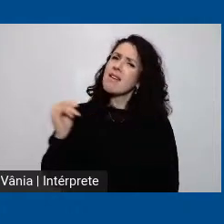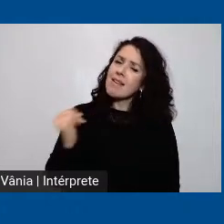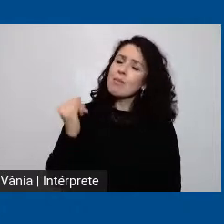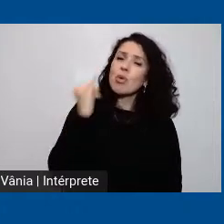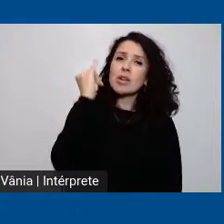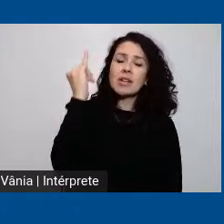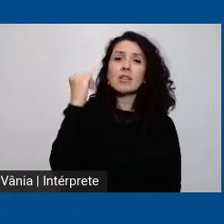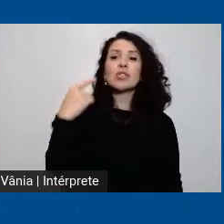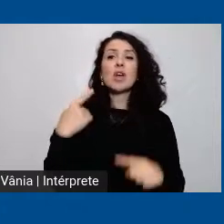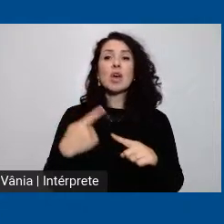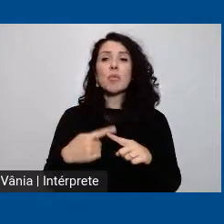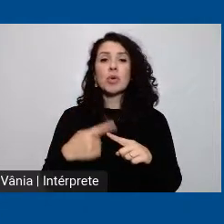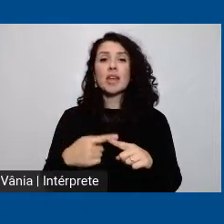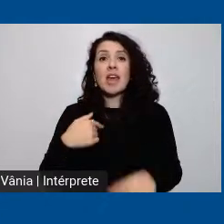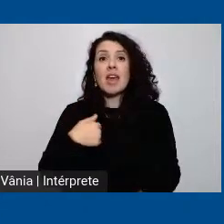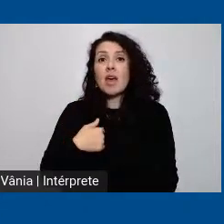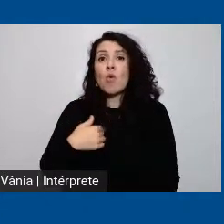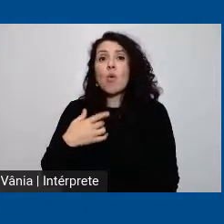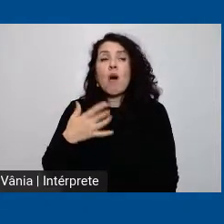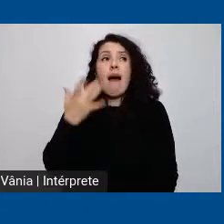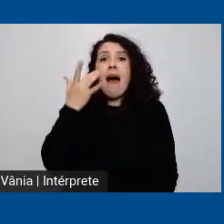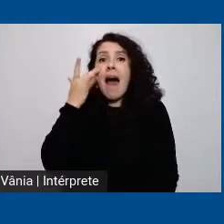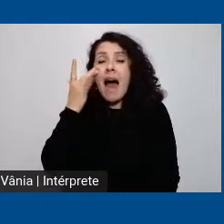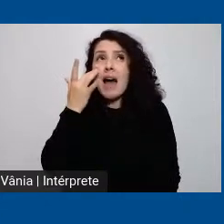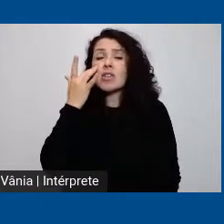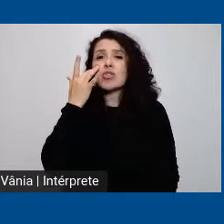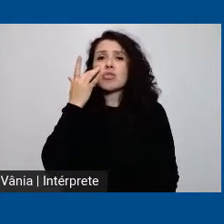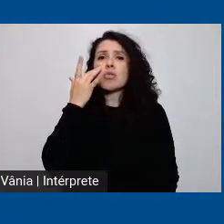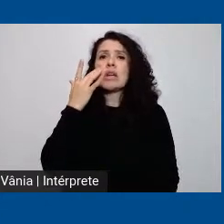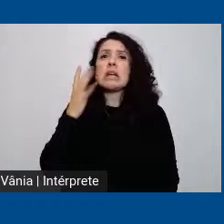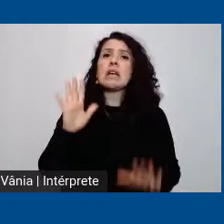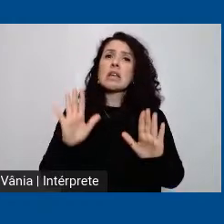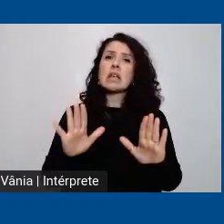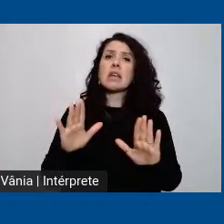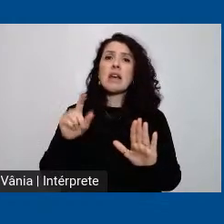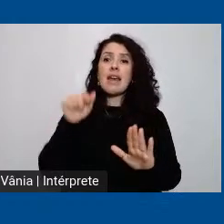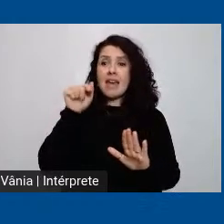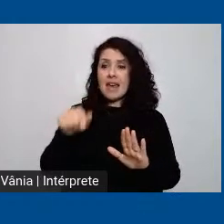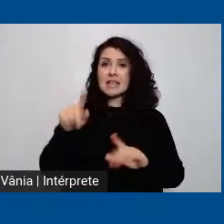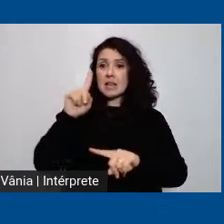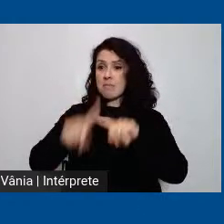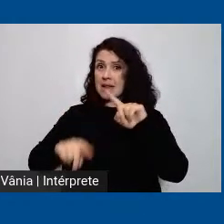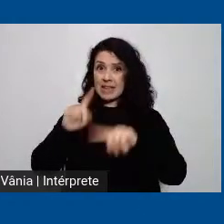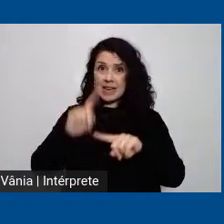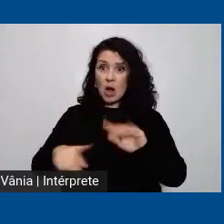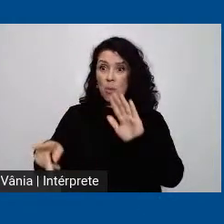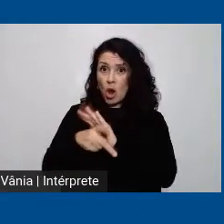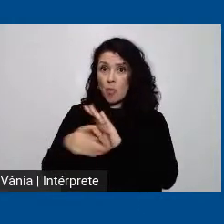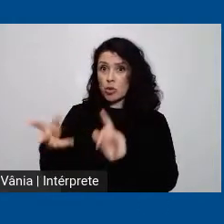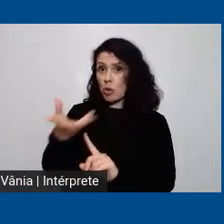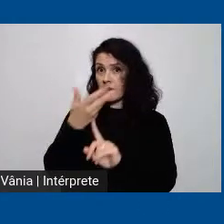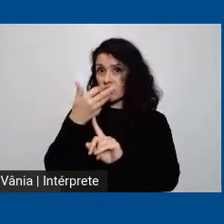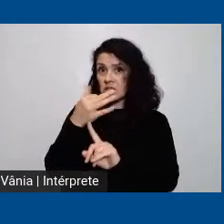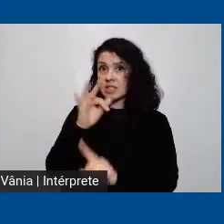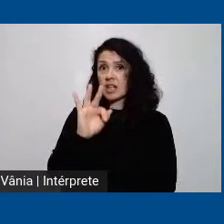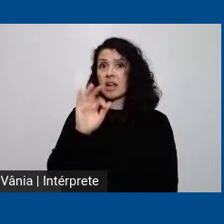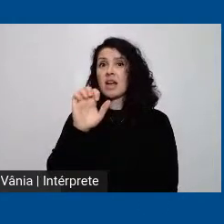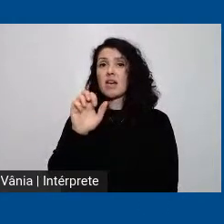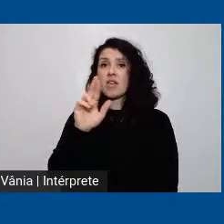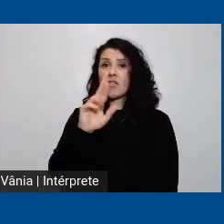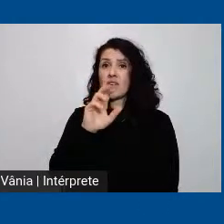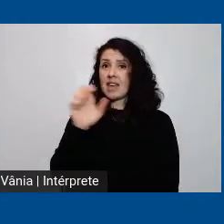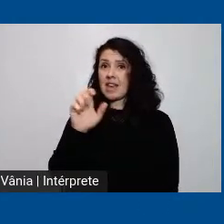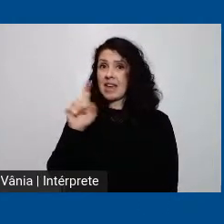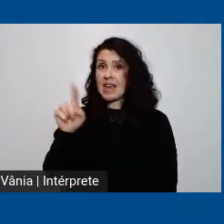Porque eu acho que esse material do Marco Ferreira, né, que está sendo disponibilizado